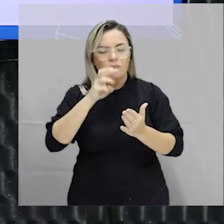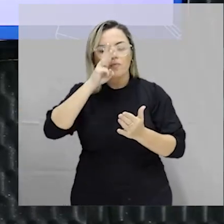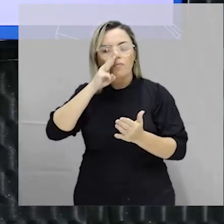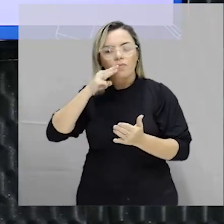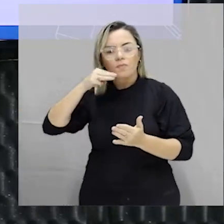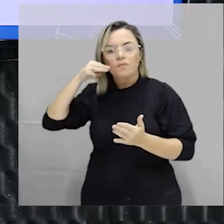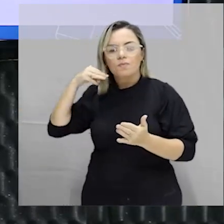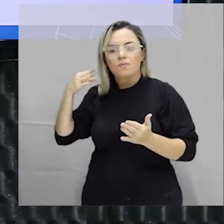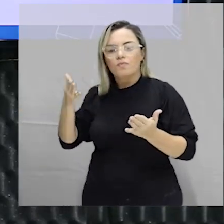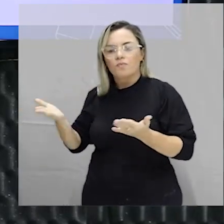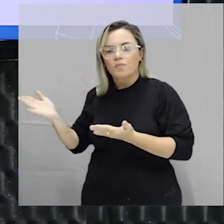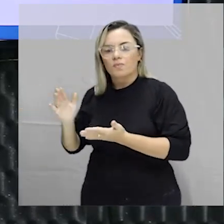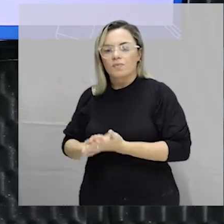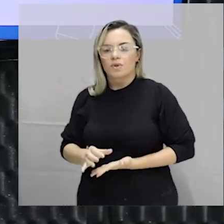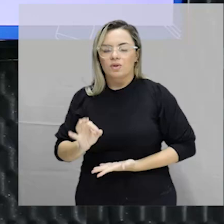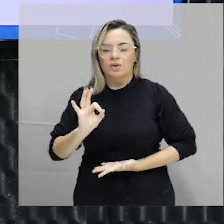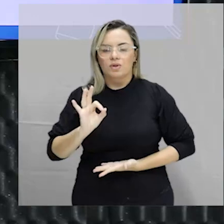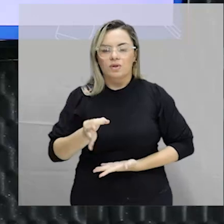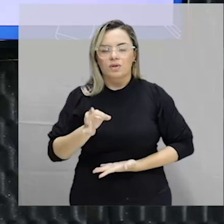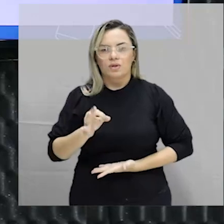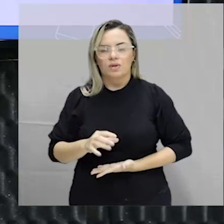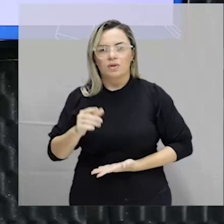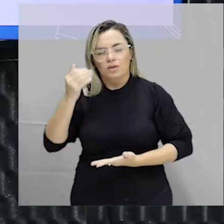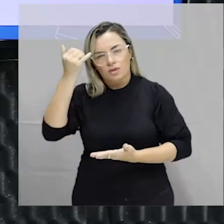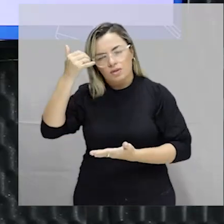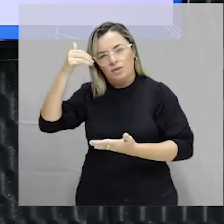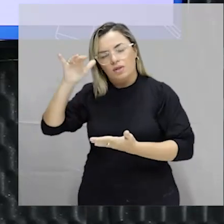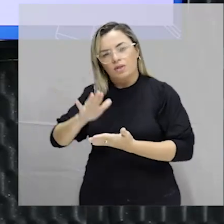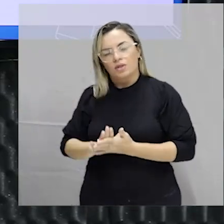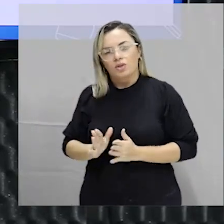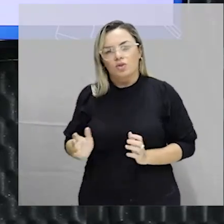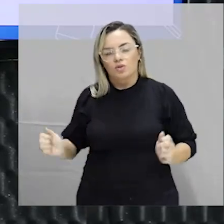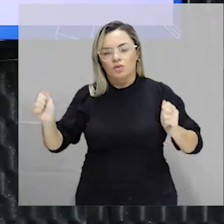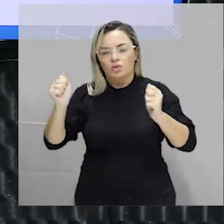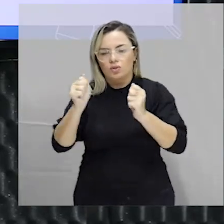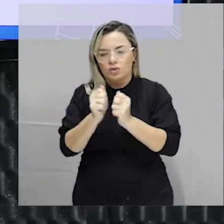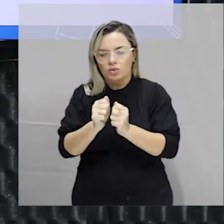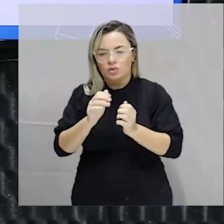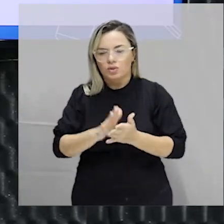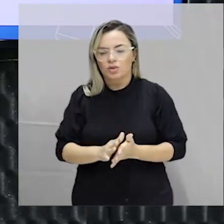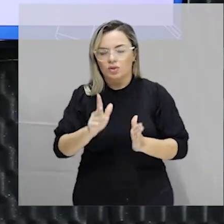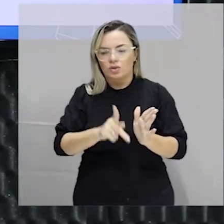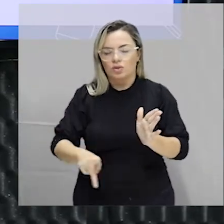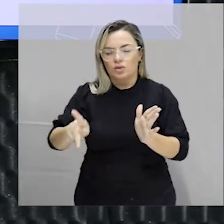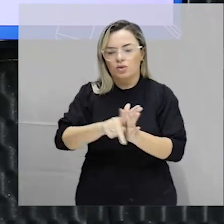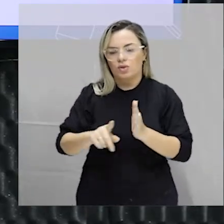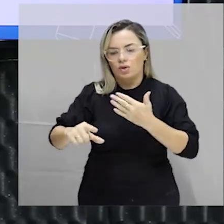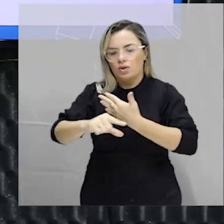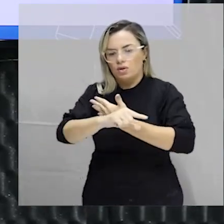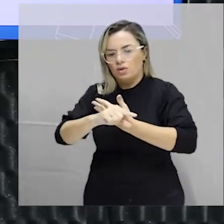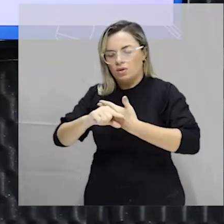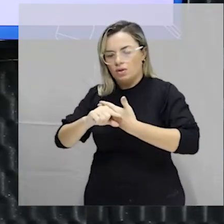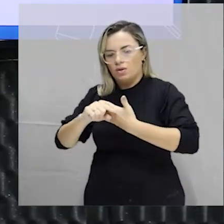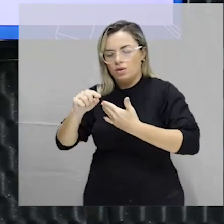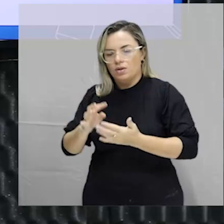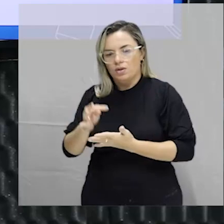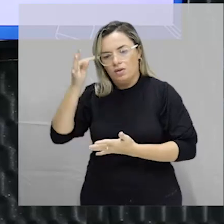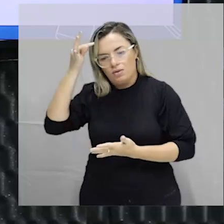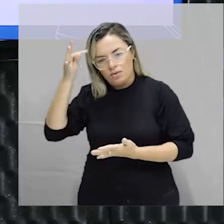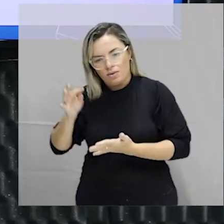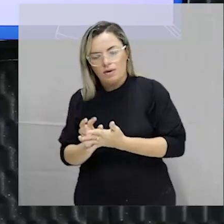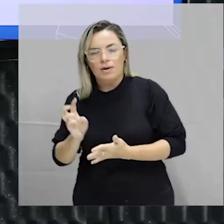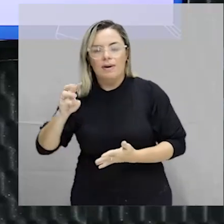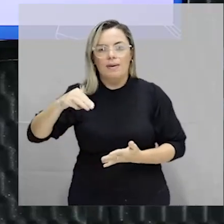marxista a gente se refere muito àqueles que seguem as ideias de Marx. E quando a gente fala do próprio autor, a gente usa a expressão teoria